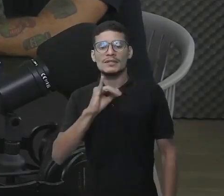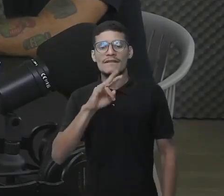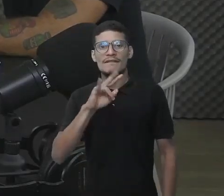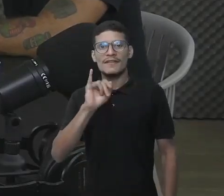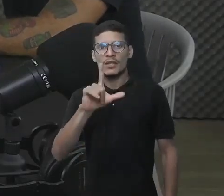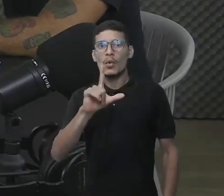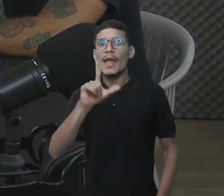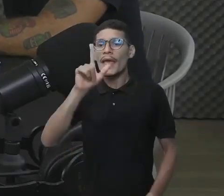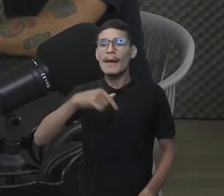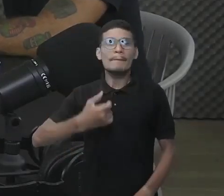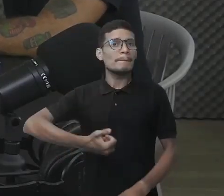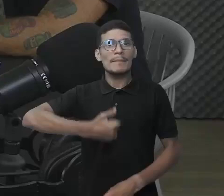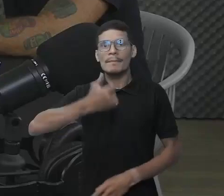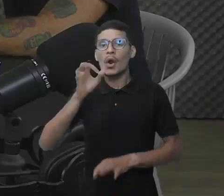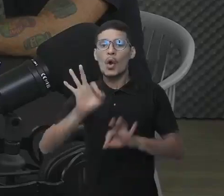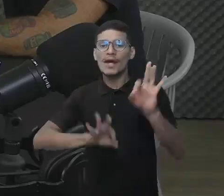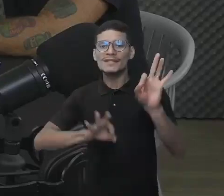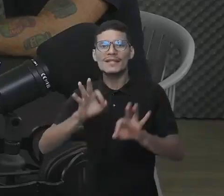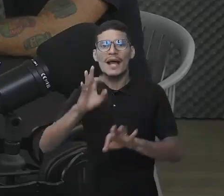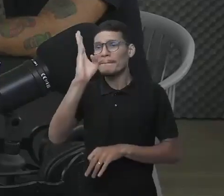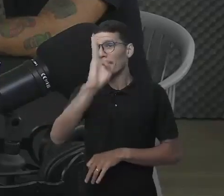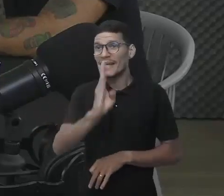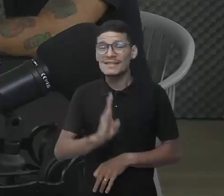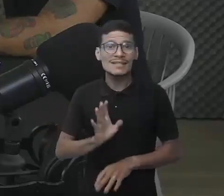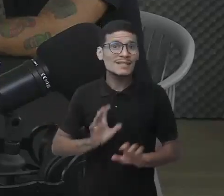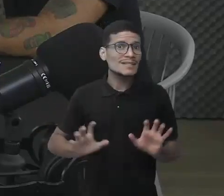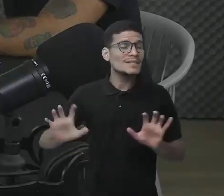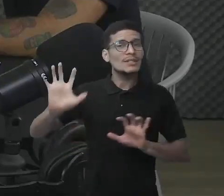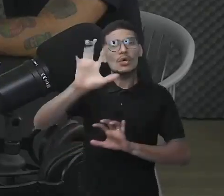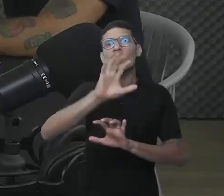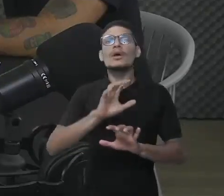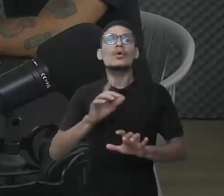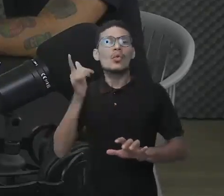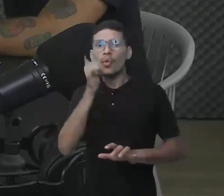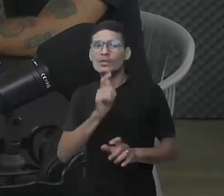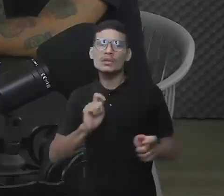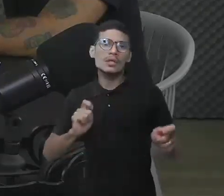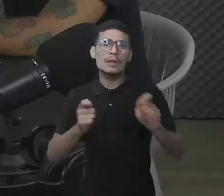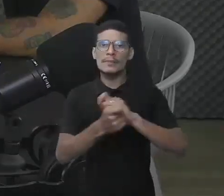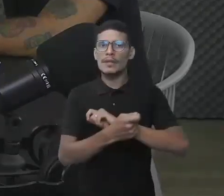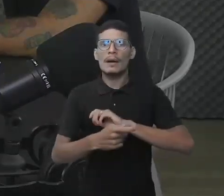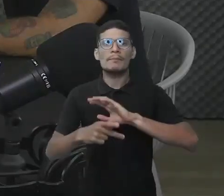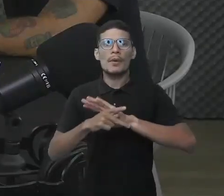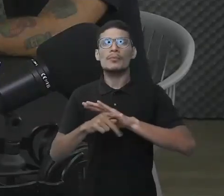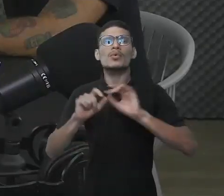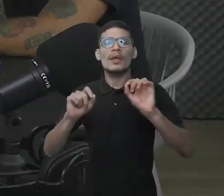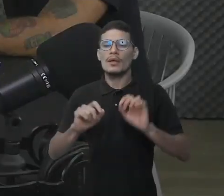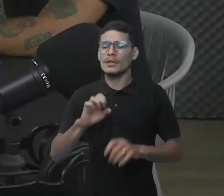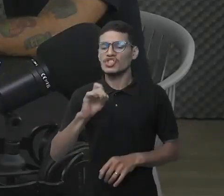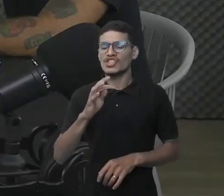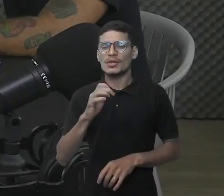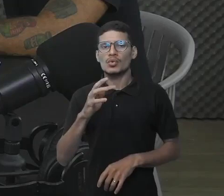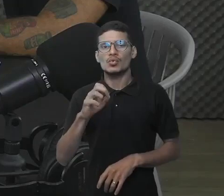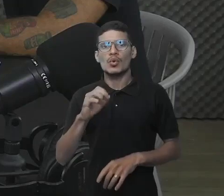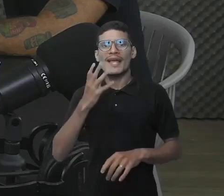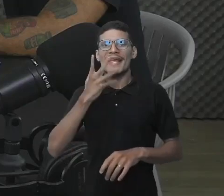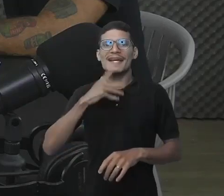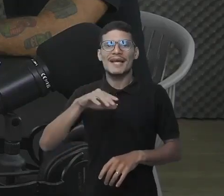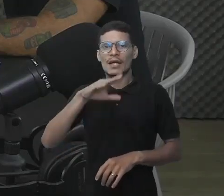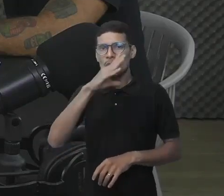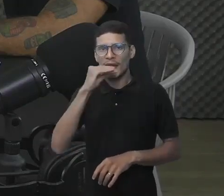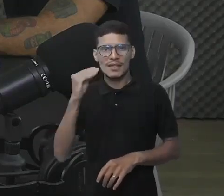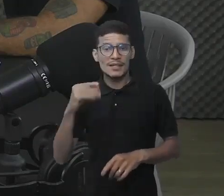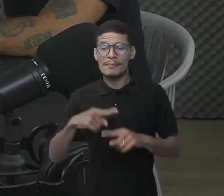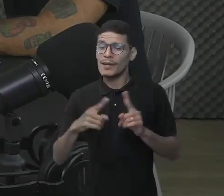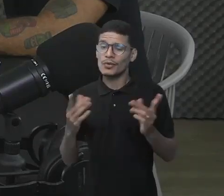se reordenar no país para se adequar ao Estatuto da Criança e do Adolescente. Mas hoje, no